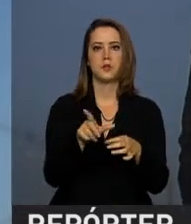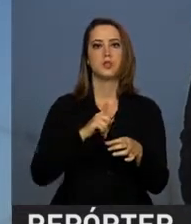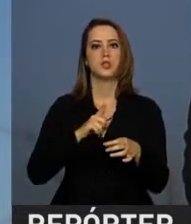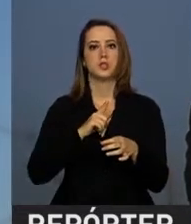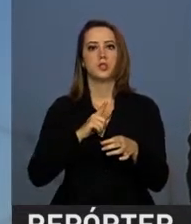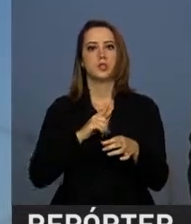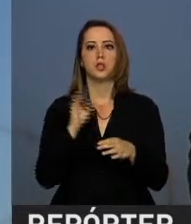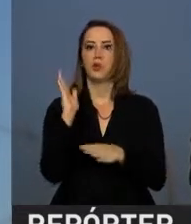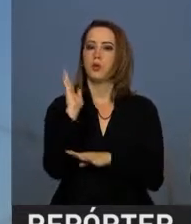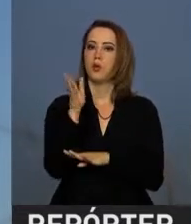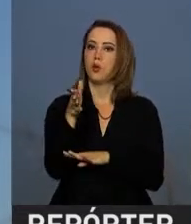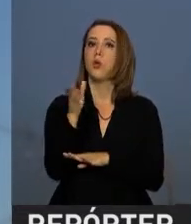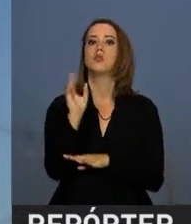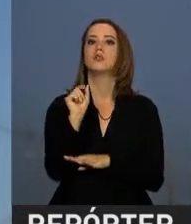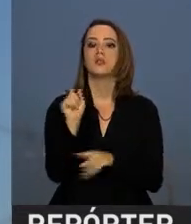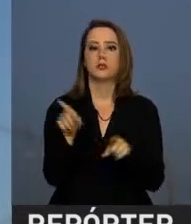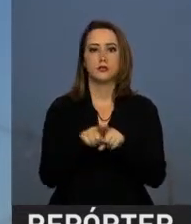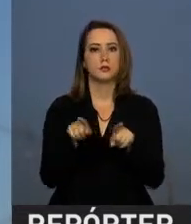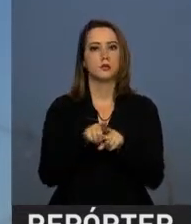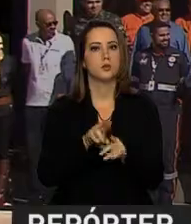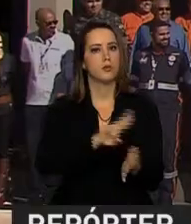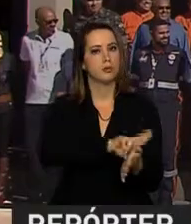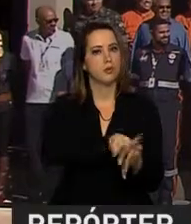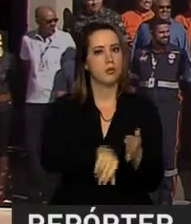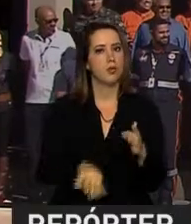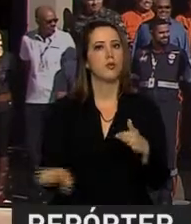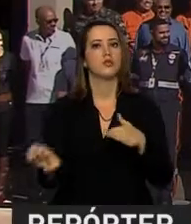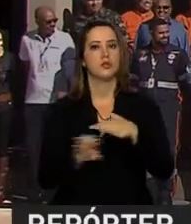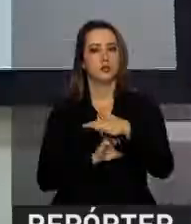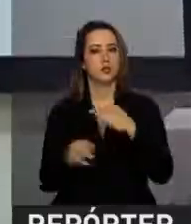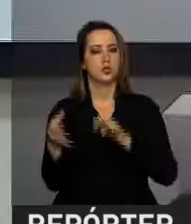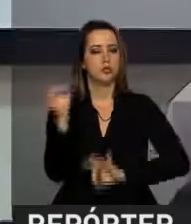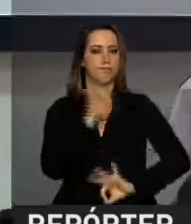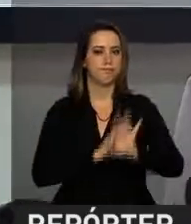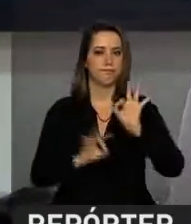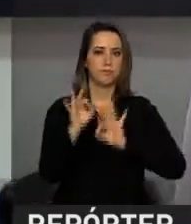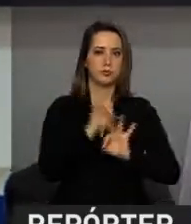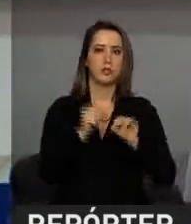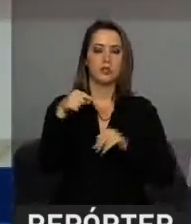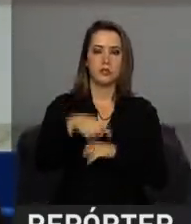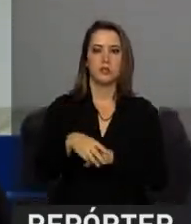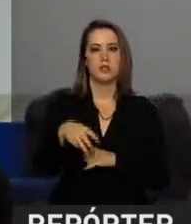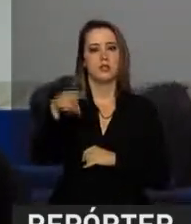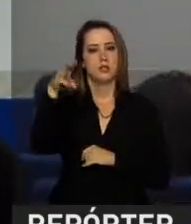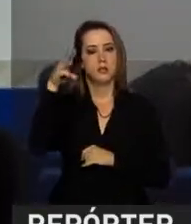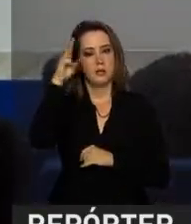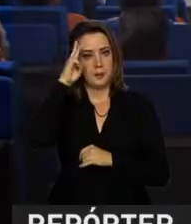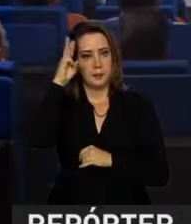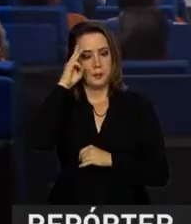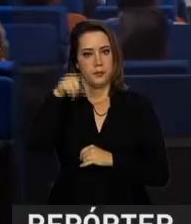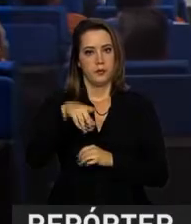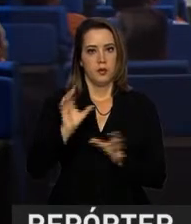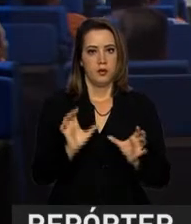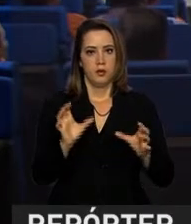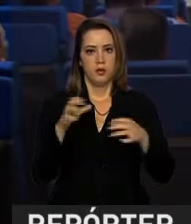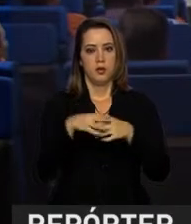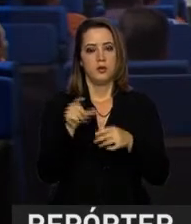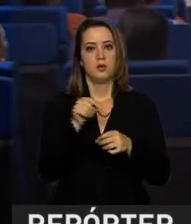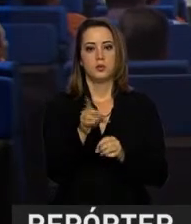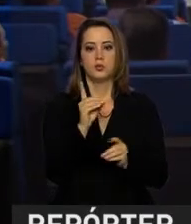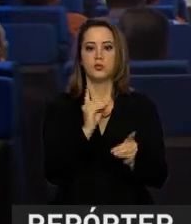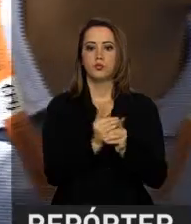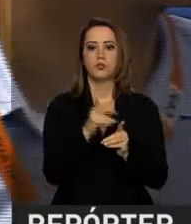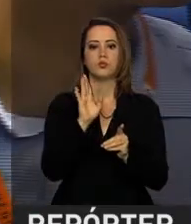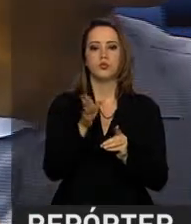e os lojistas já estão se preparando nesta terça feira um encontro realizado pelo comando militar do planalto orientou